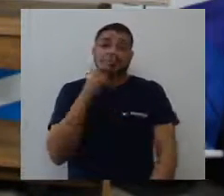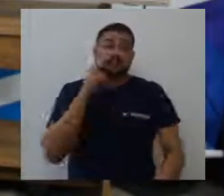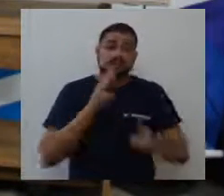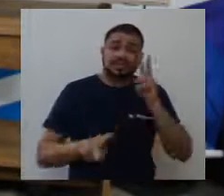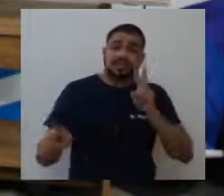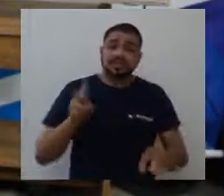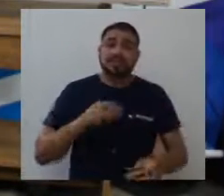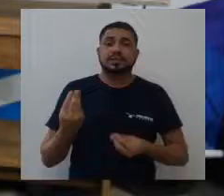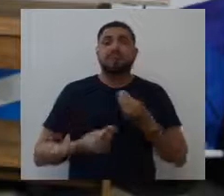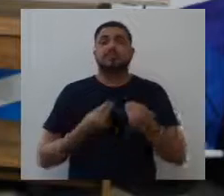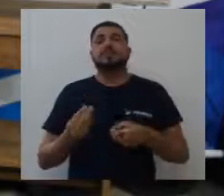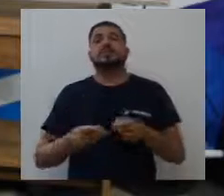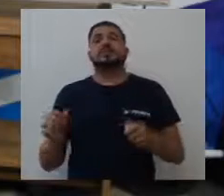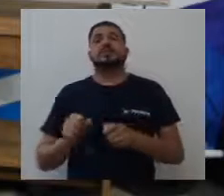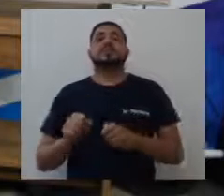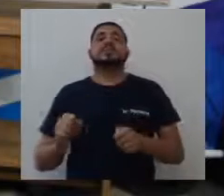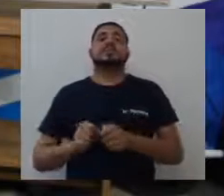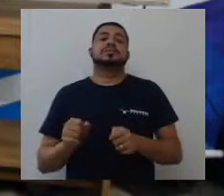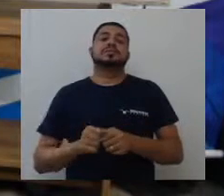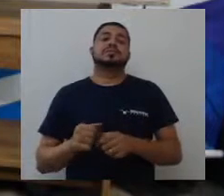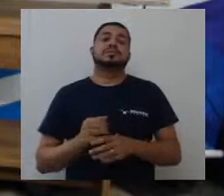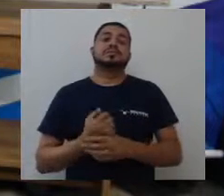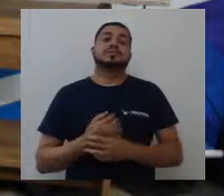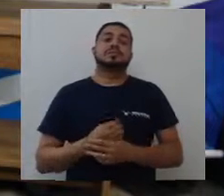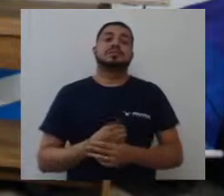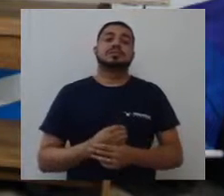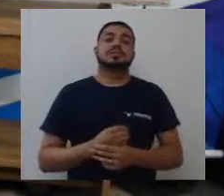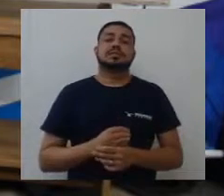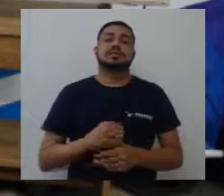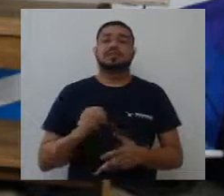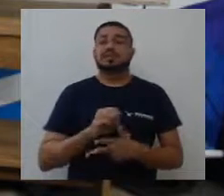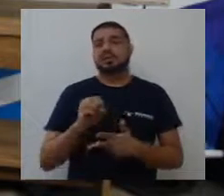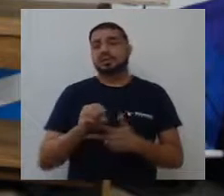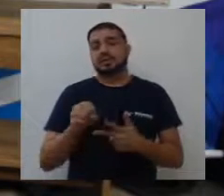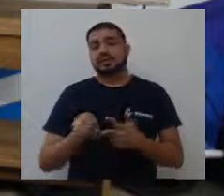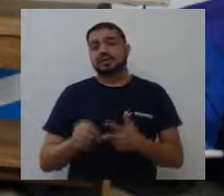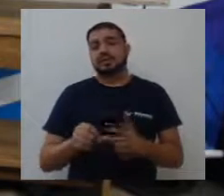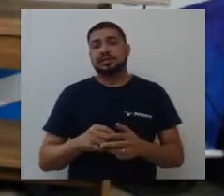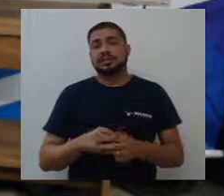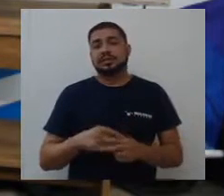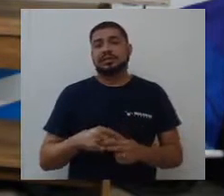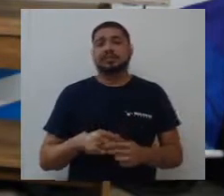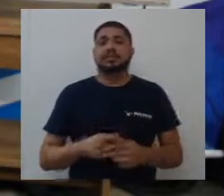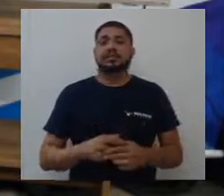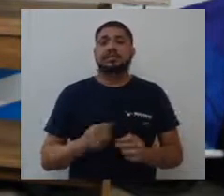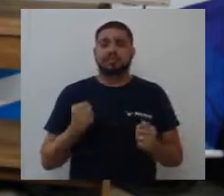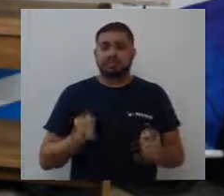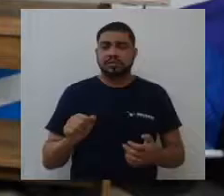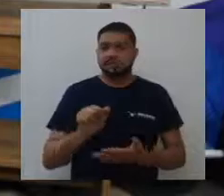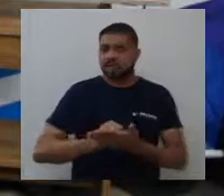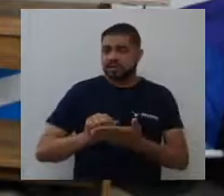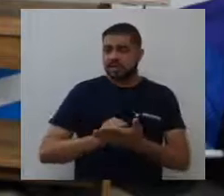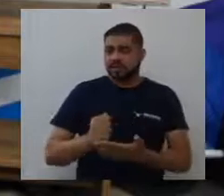funciona esse... Como essas questões vêm aqui no Enem, não é isso? Eu vou ler a questão. Estou pagando para mim aqui, produção?